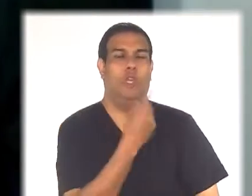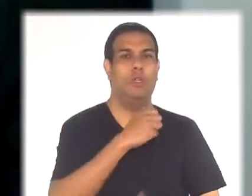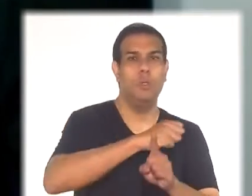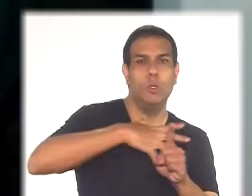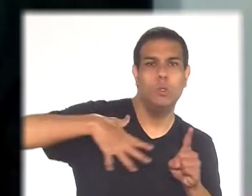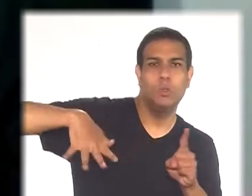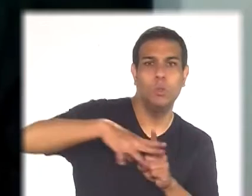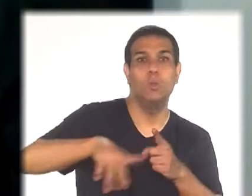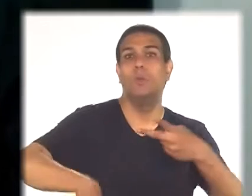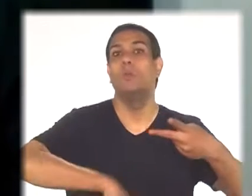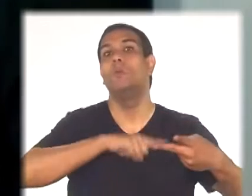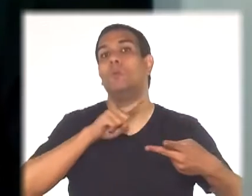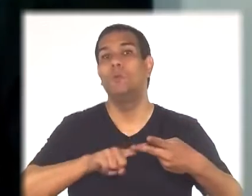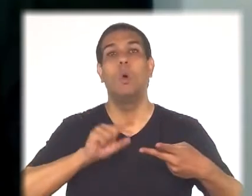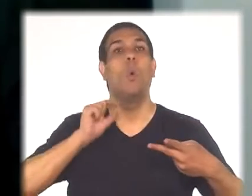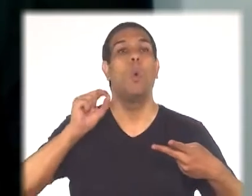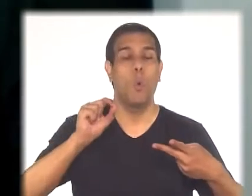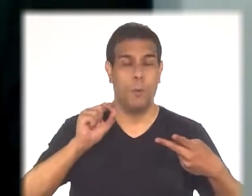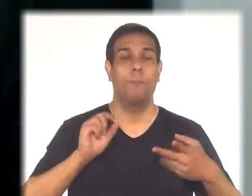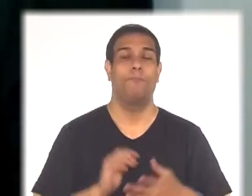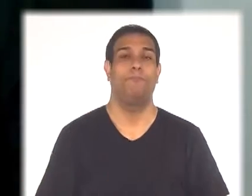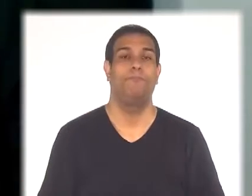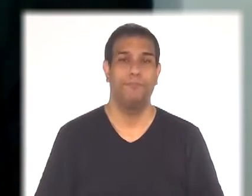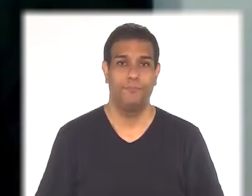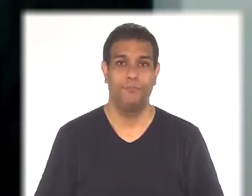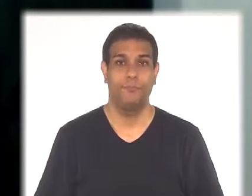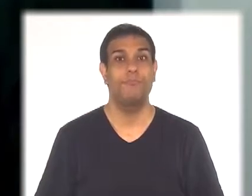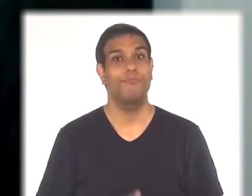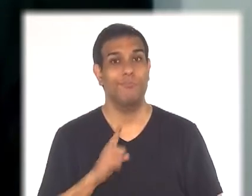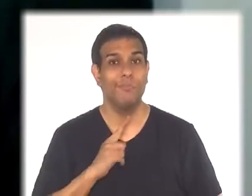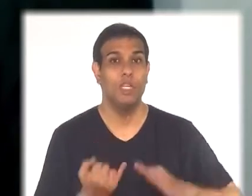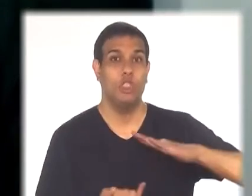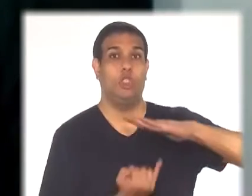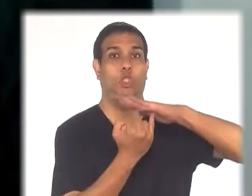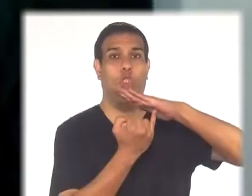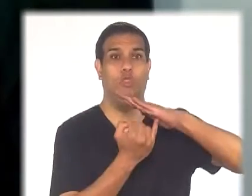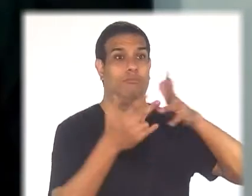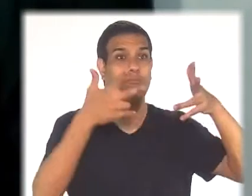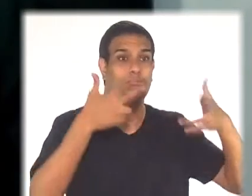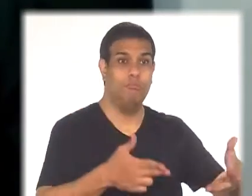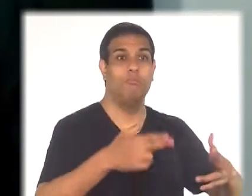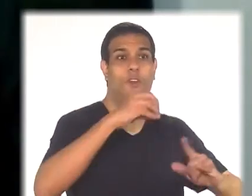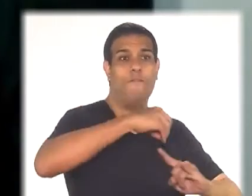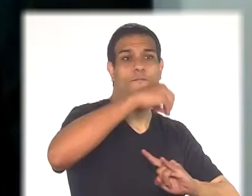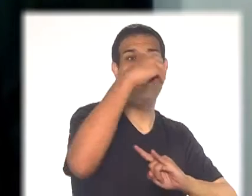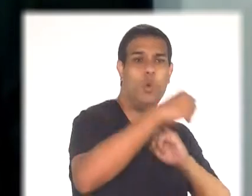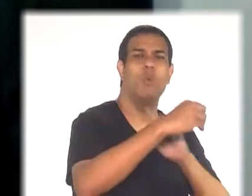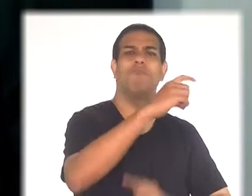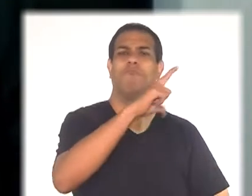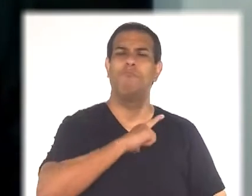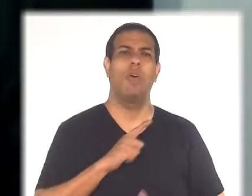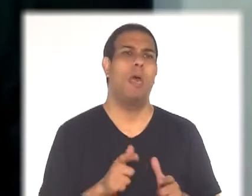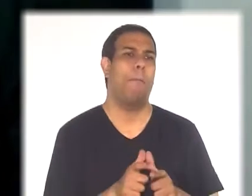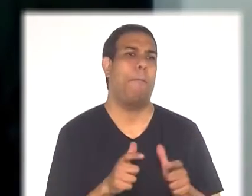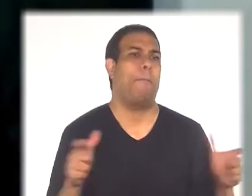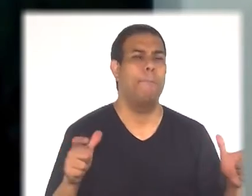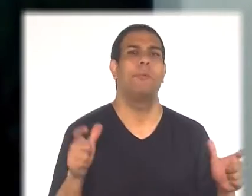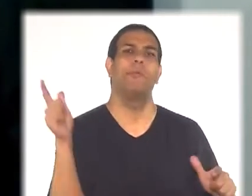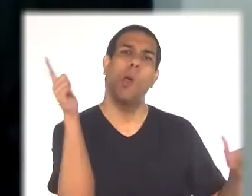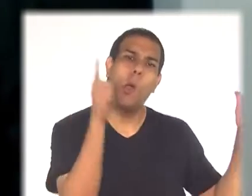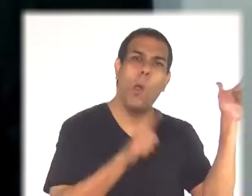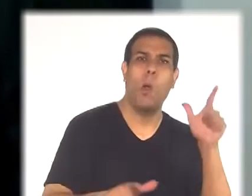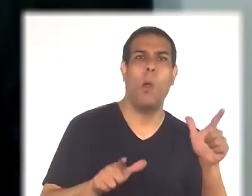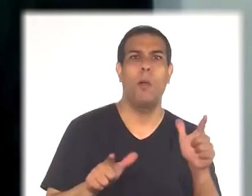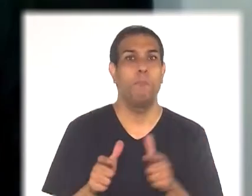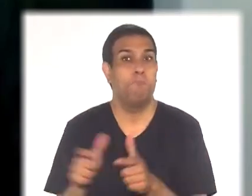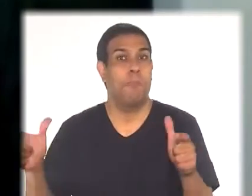para a nossa sociedade. Em segundo lugar, nós temos instituições como a Fiocruz, capazes de fazer a produção